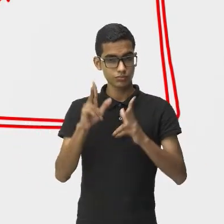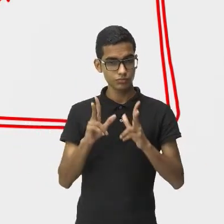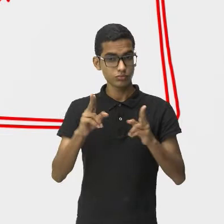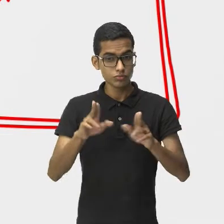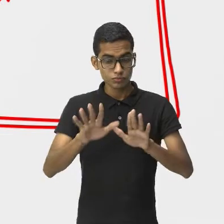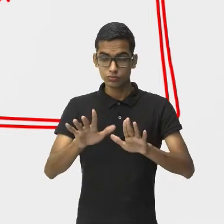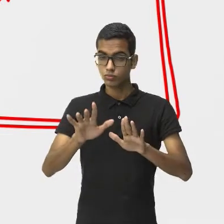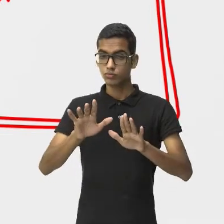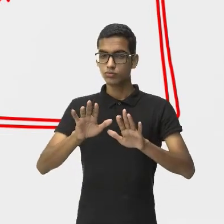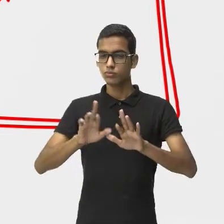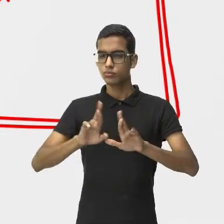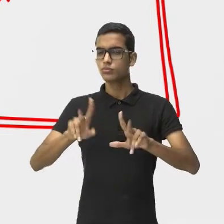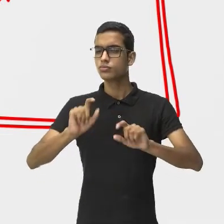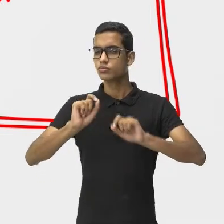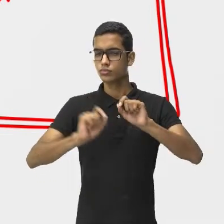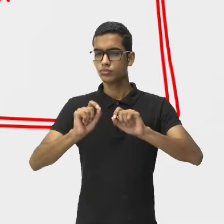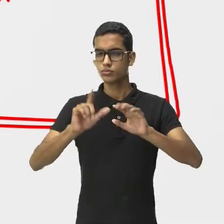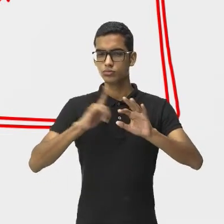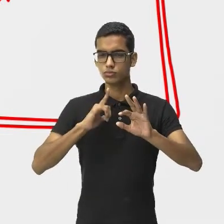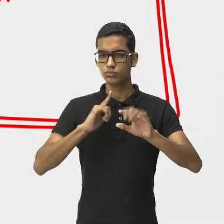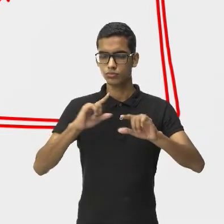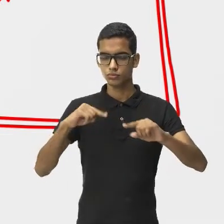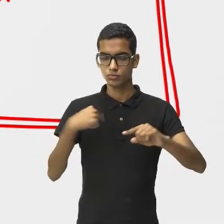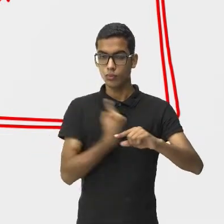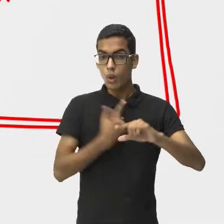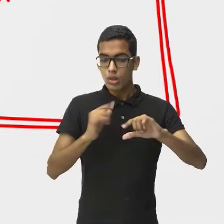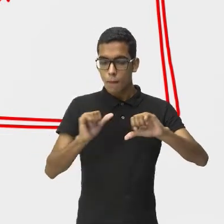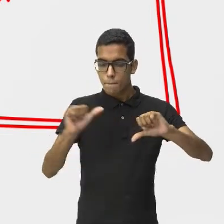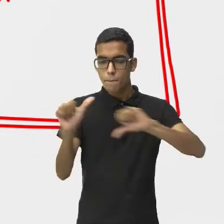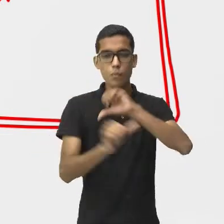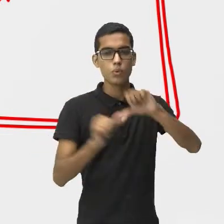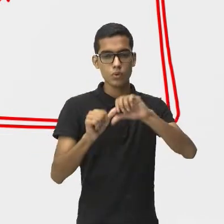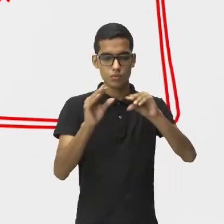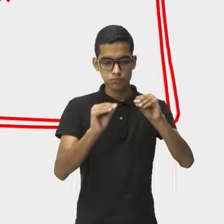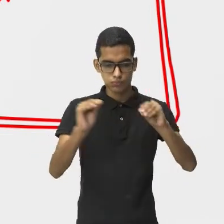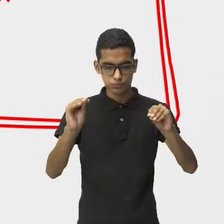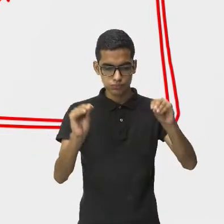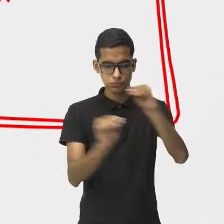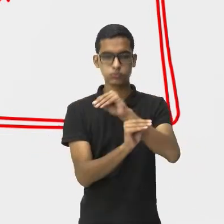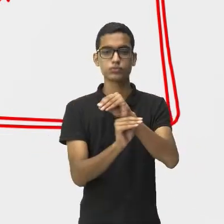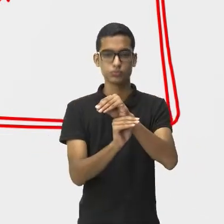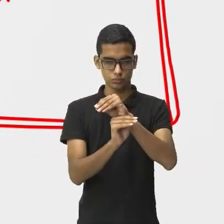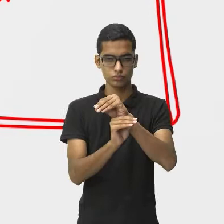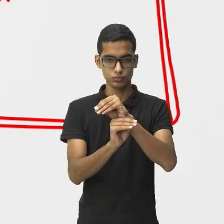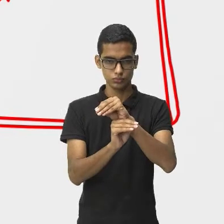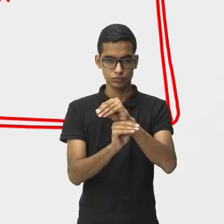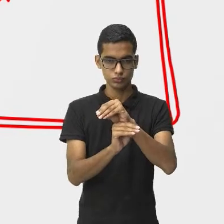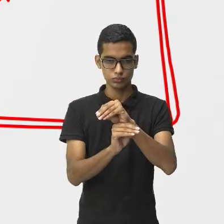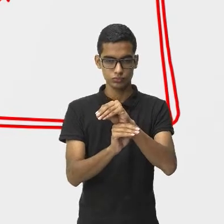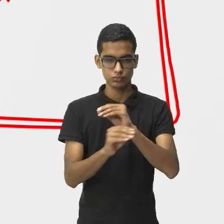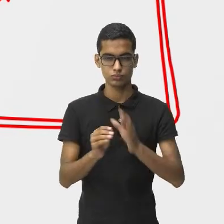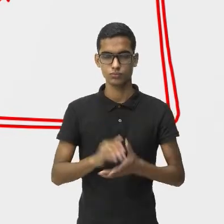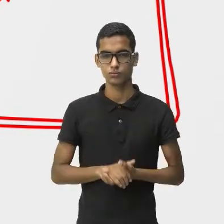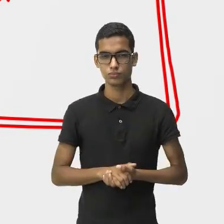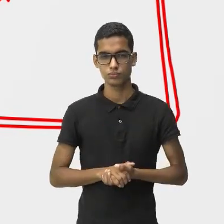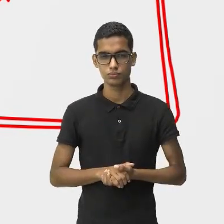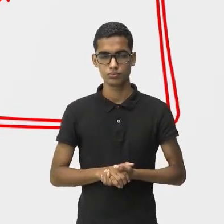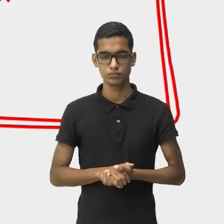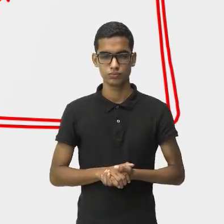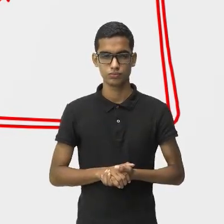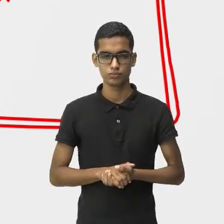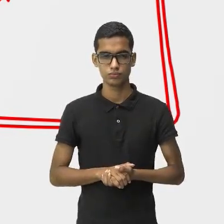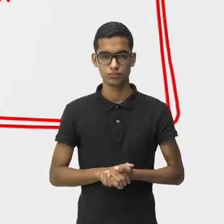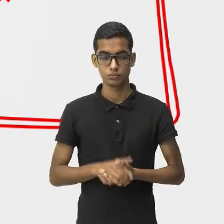diferença é que nós trocamos igual a zero por igual a f de x, certo? Vamos ver aqui,